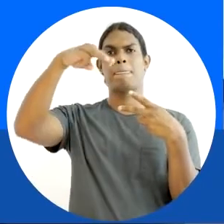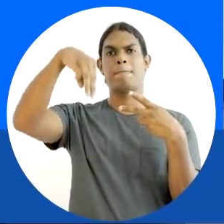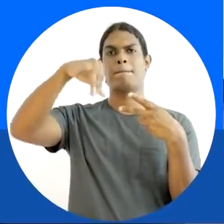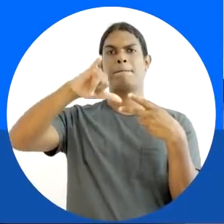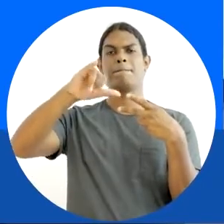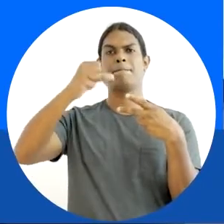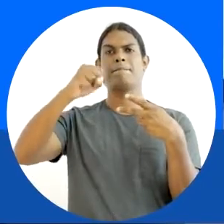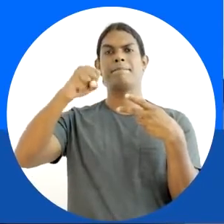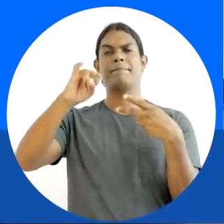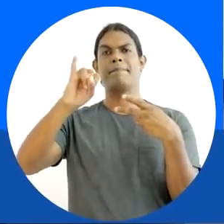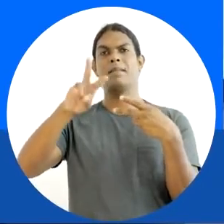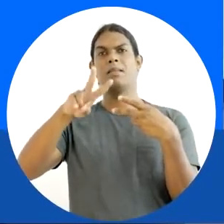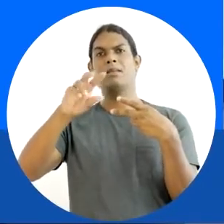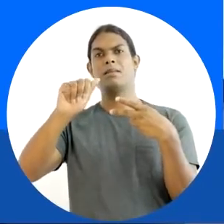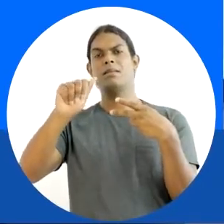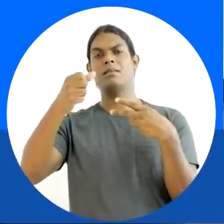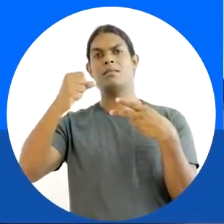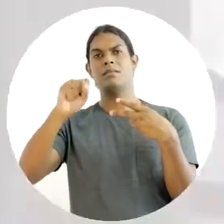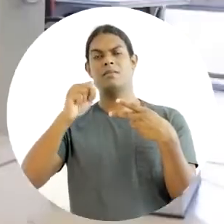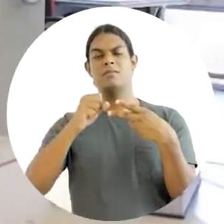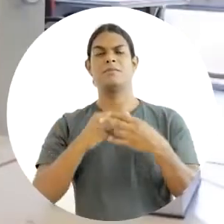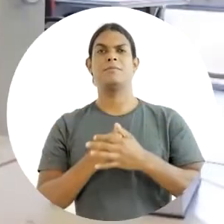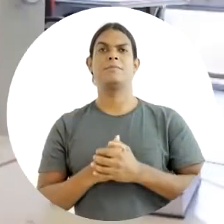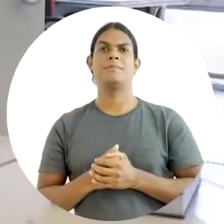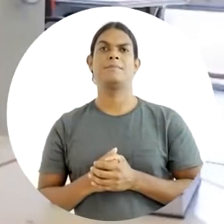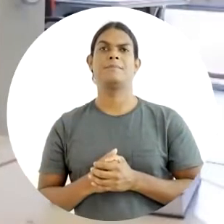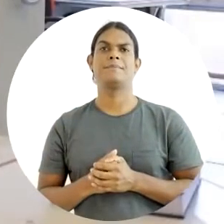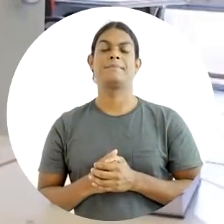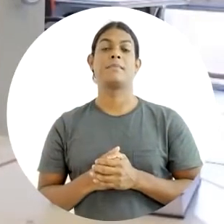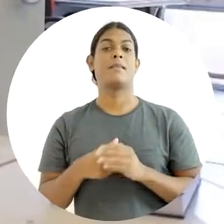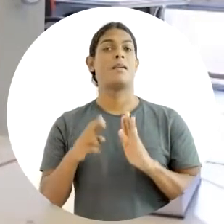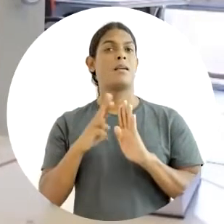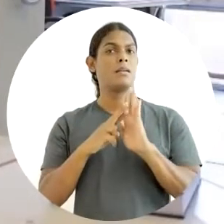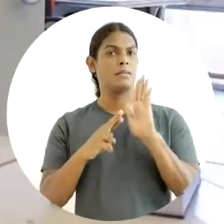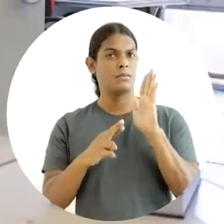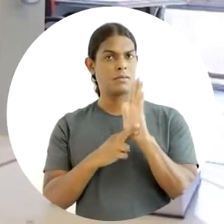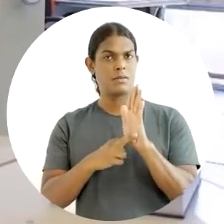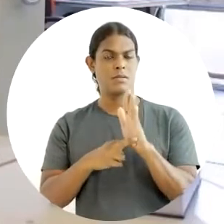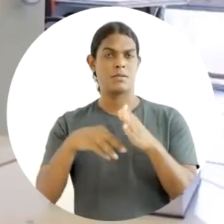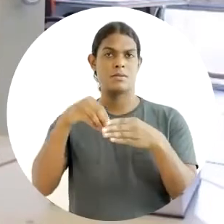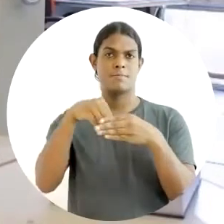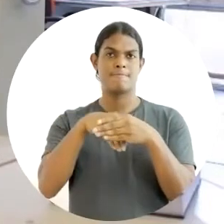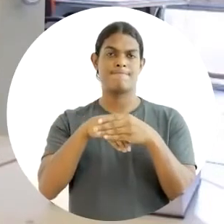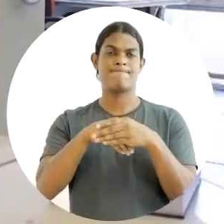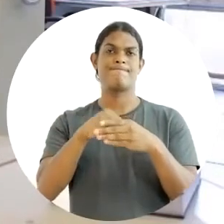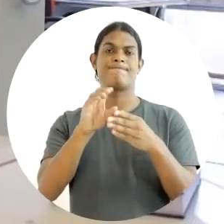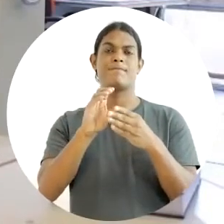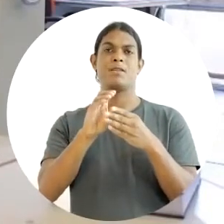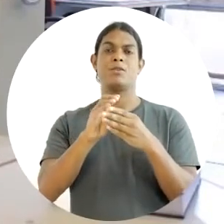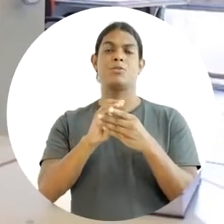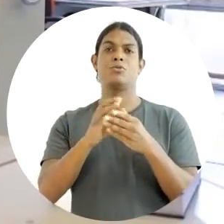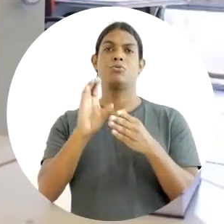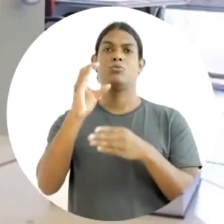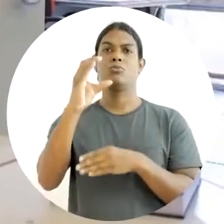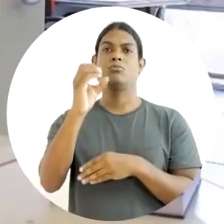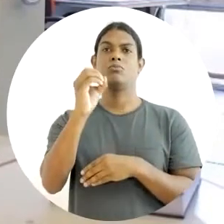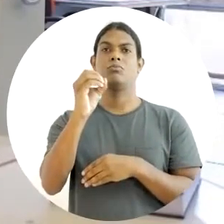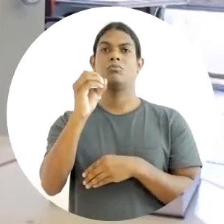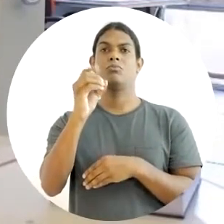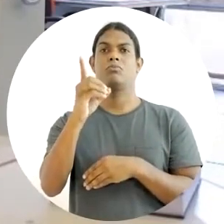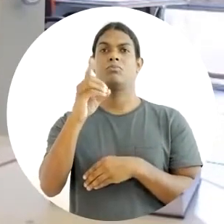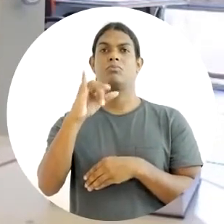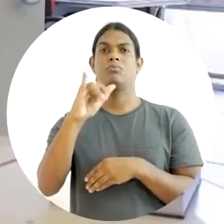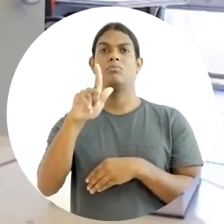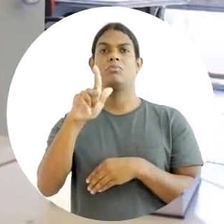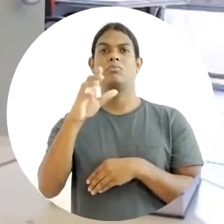de acesso, dentre outros. As regras contidas no Código de Catalogação, elas cumprem